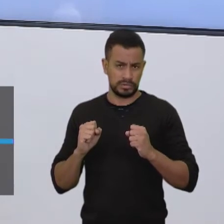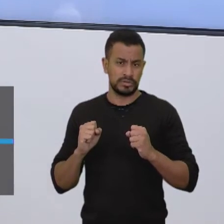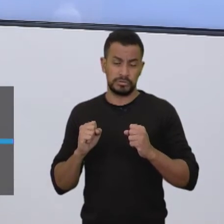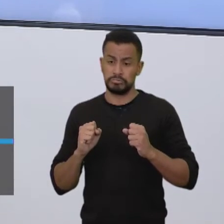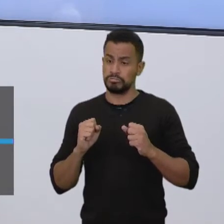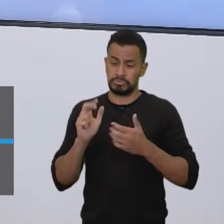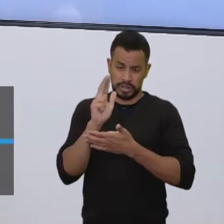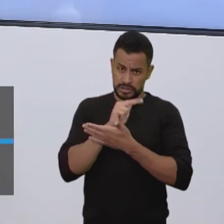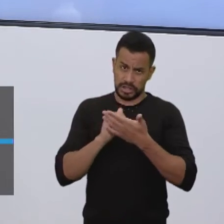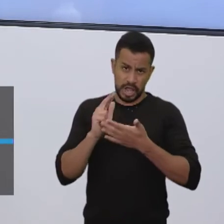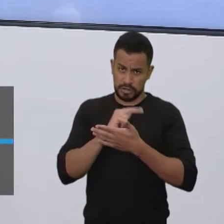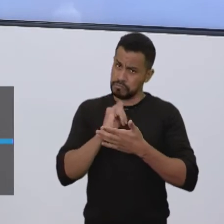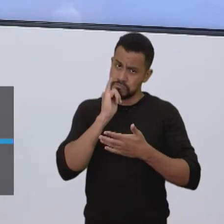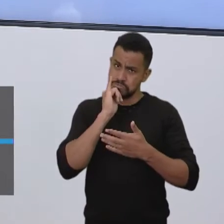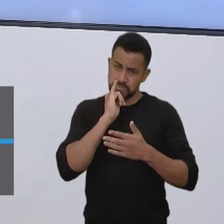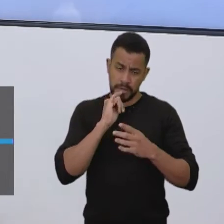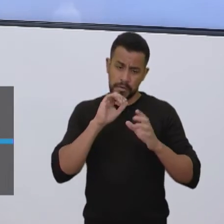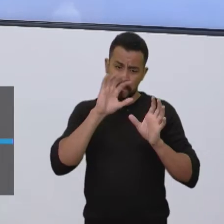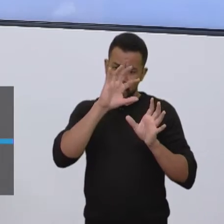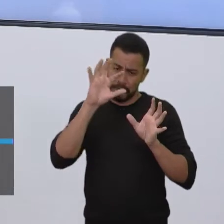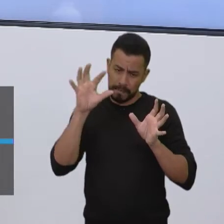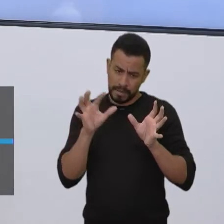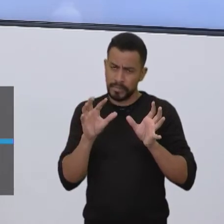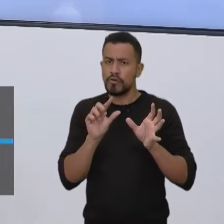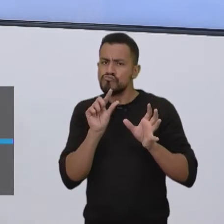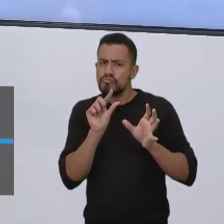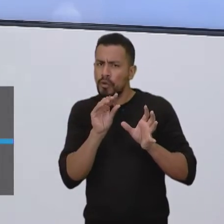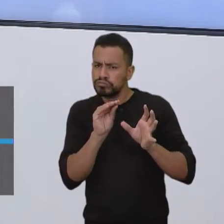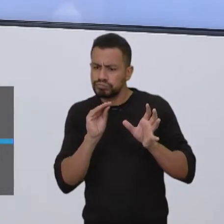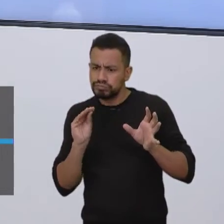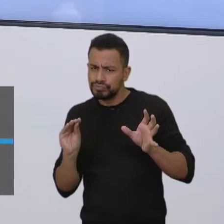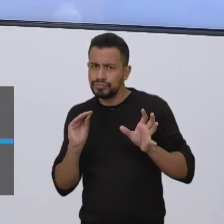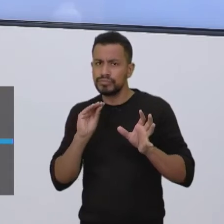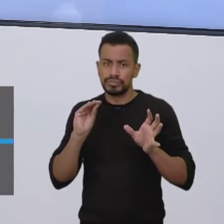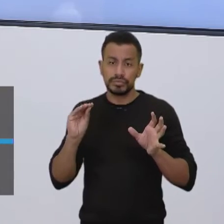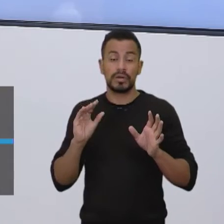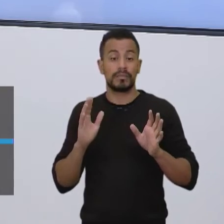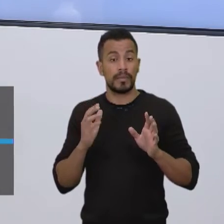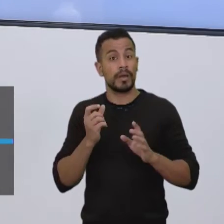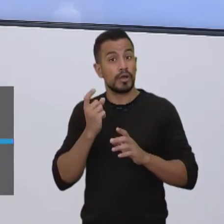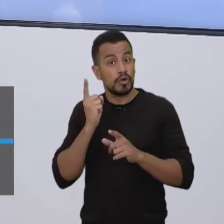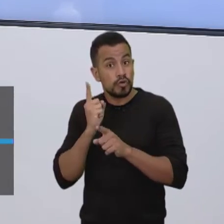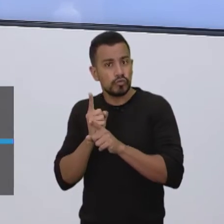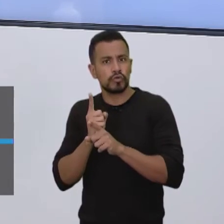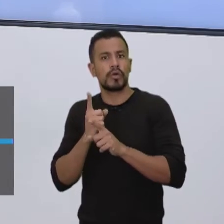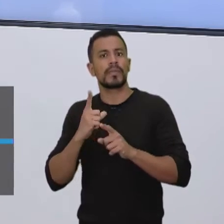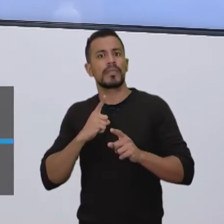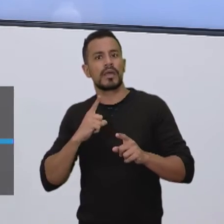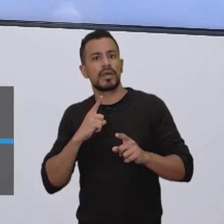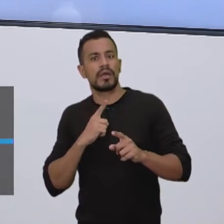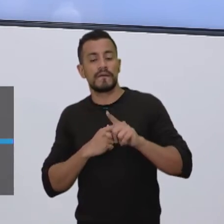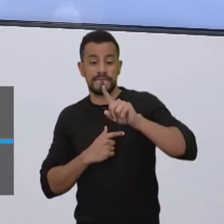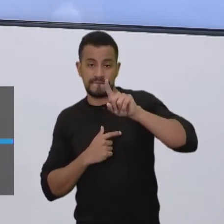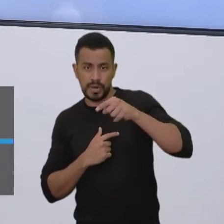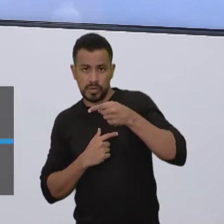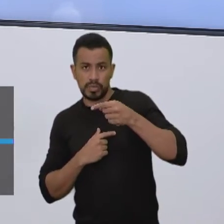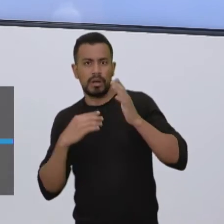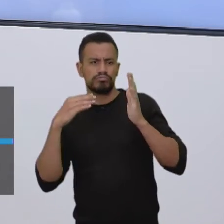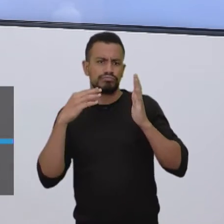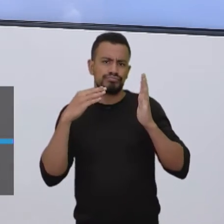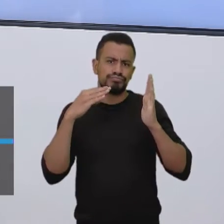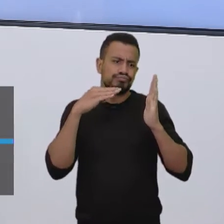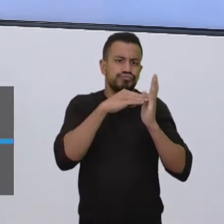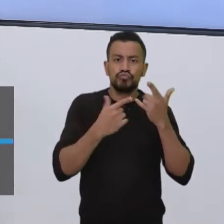posso escrever a fração, posso dividir, posso encontrar um decimal exato ou uma dízima. Encontrei dízima nos dois, coincidência, sim, era só para ver se você estava entendendo